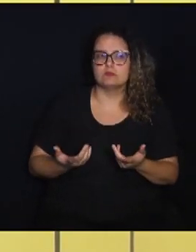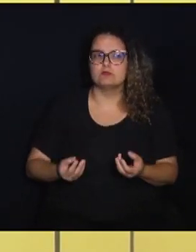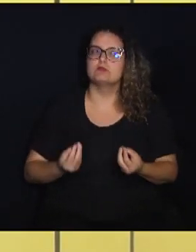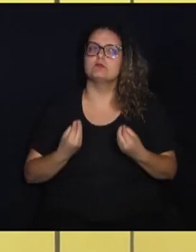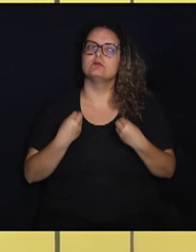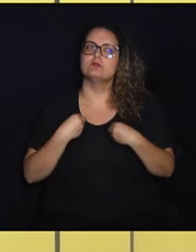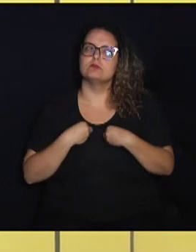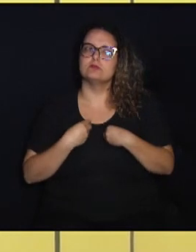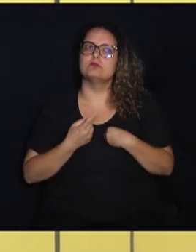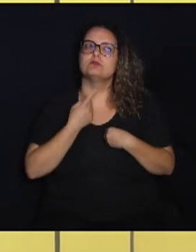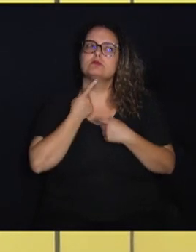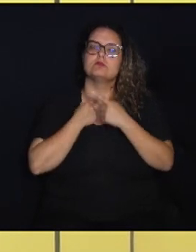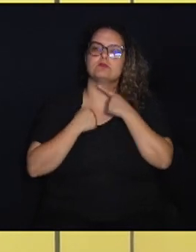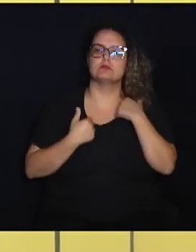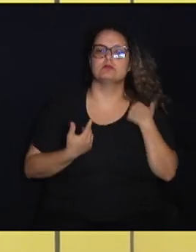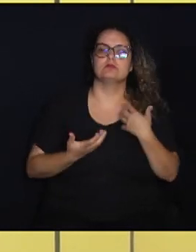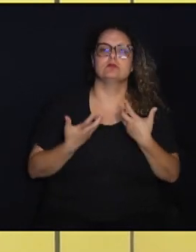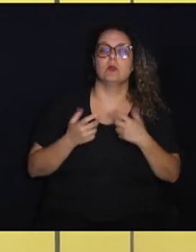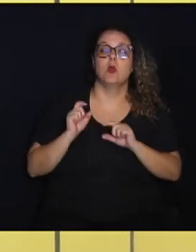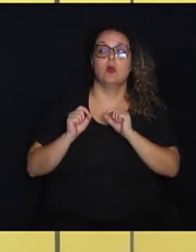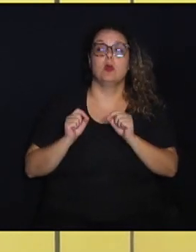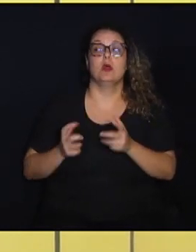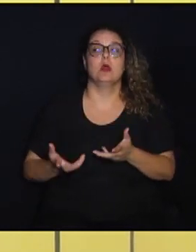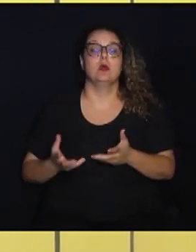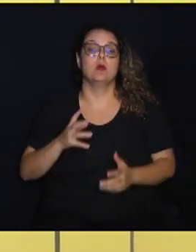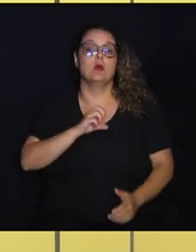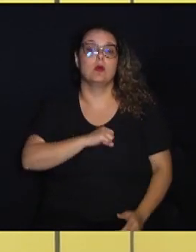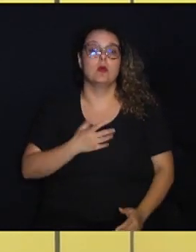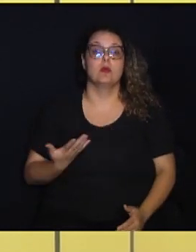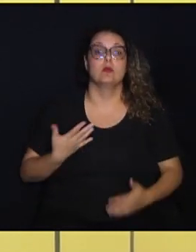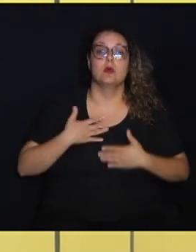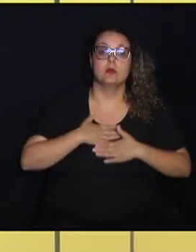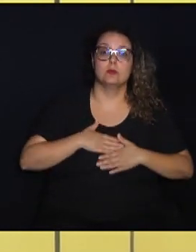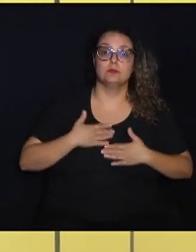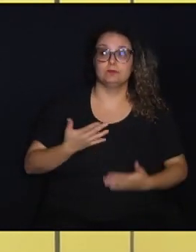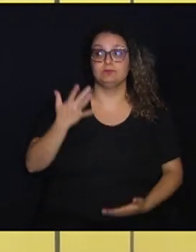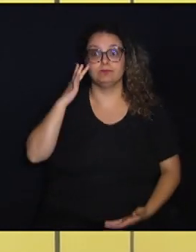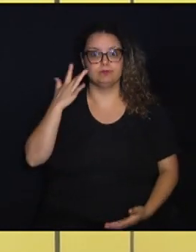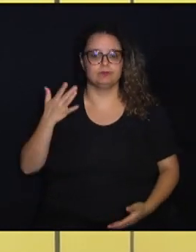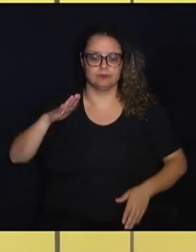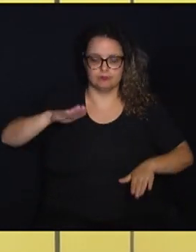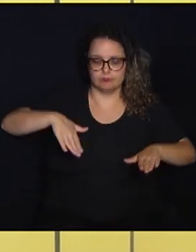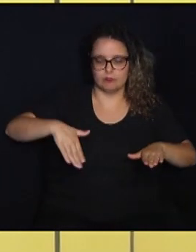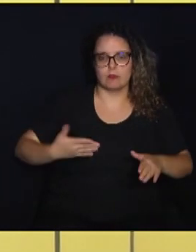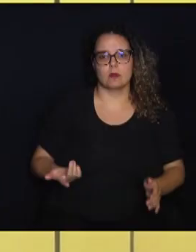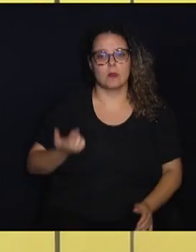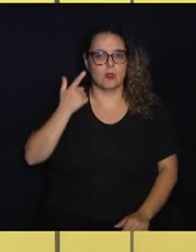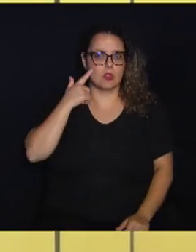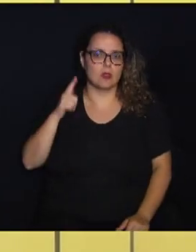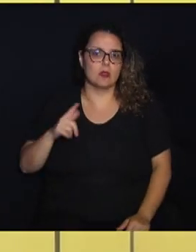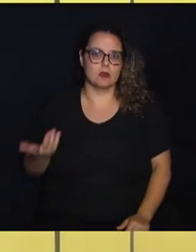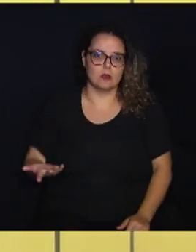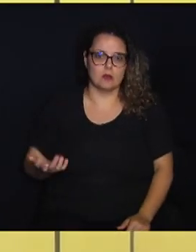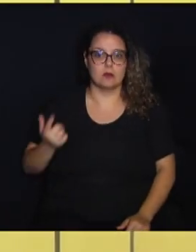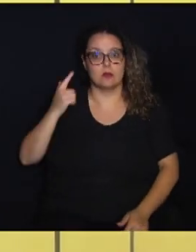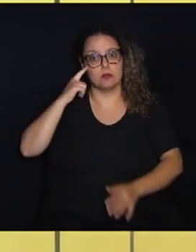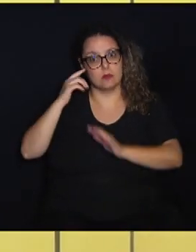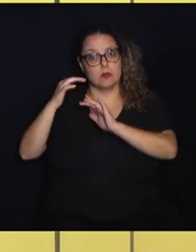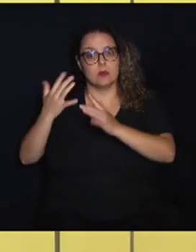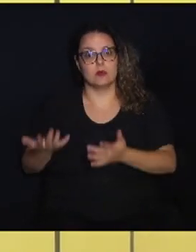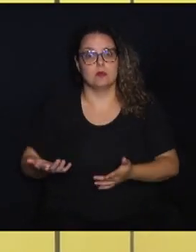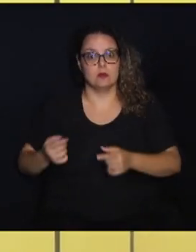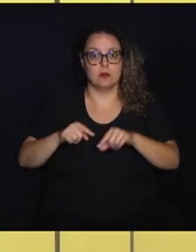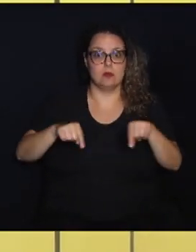faz querer? O que eu gosto? Ou o que aquilo me agrada? Nossa, eu não sei nadar, então, obviamente, não vou pensar em algo de piscina